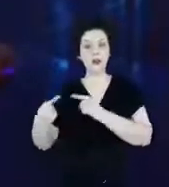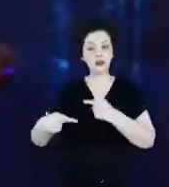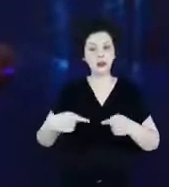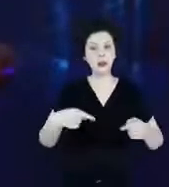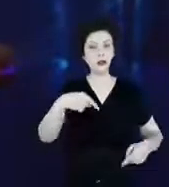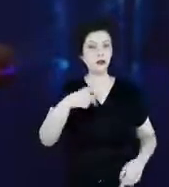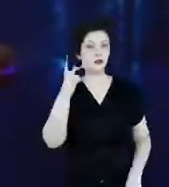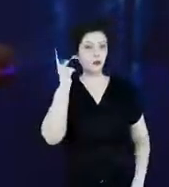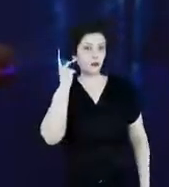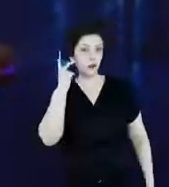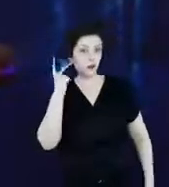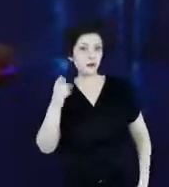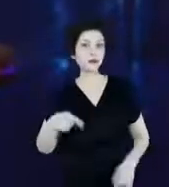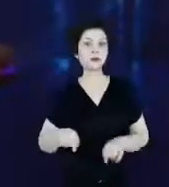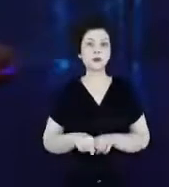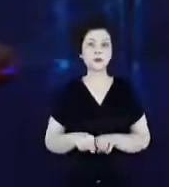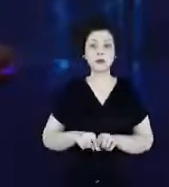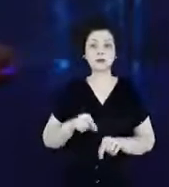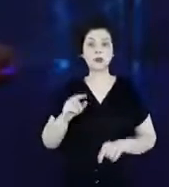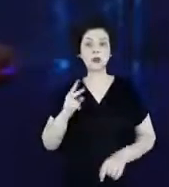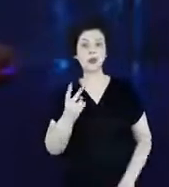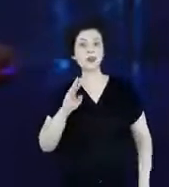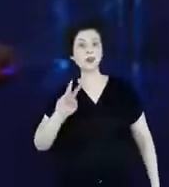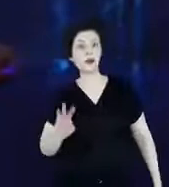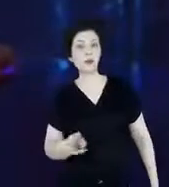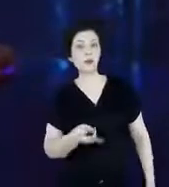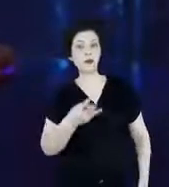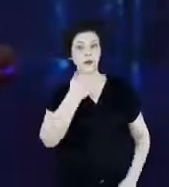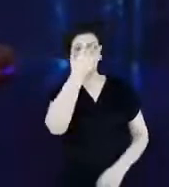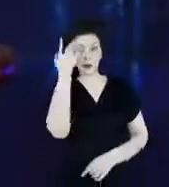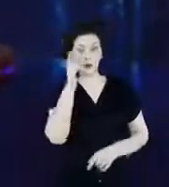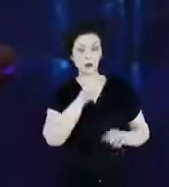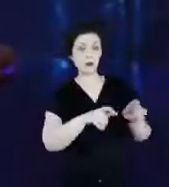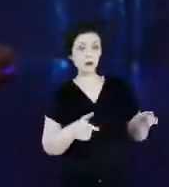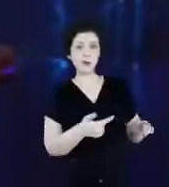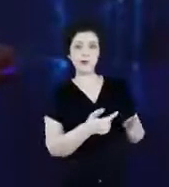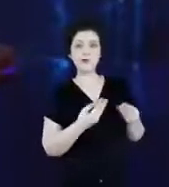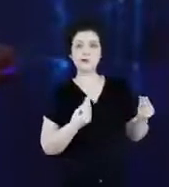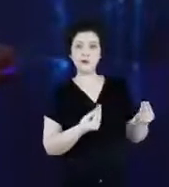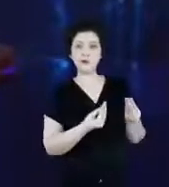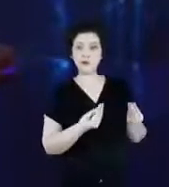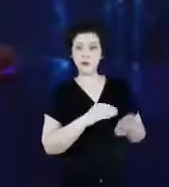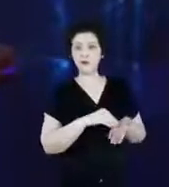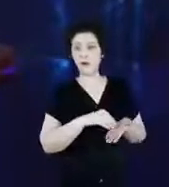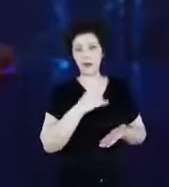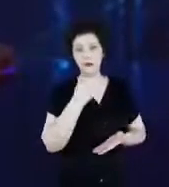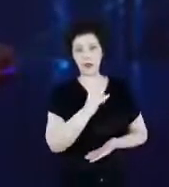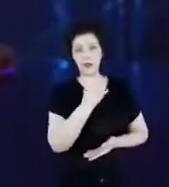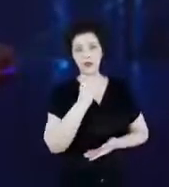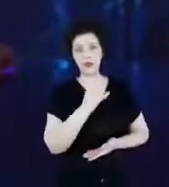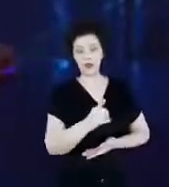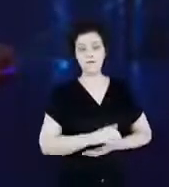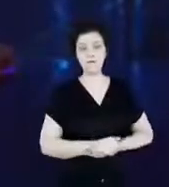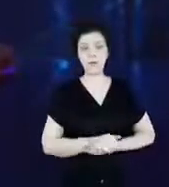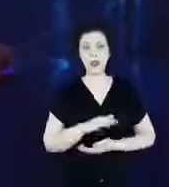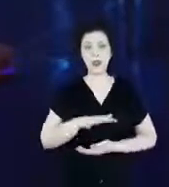Paulo, ainda 2 milhões de brasileiros que sequer têm energia elétrica nas suas casas, principalmente na região norte do país.